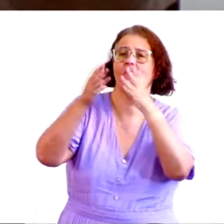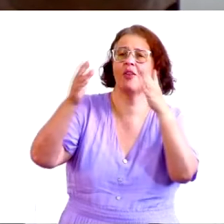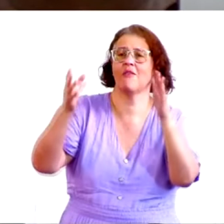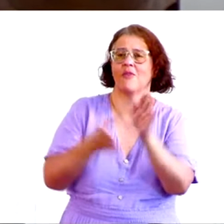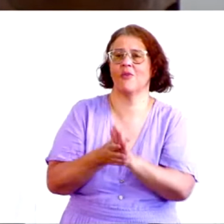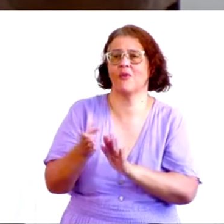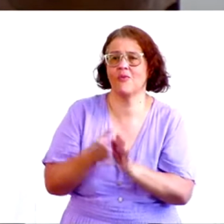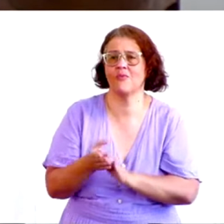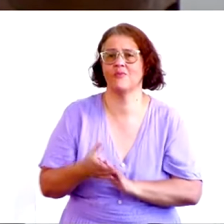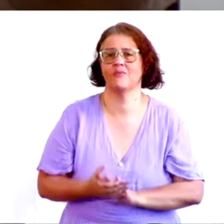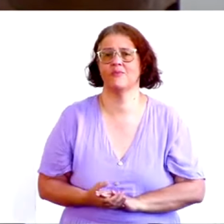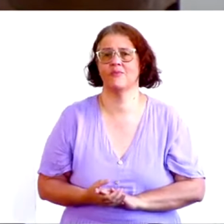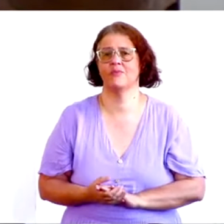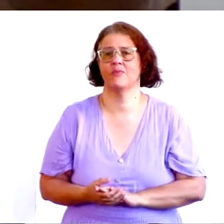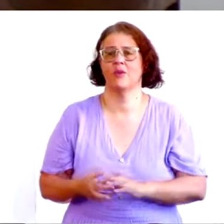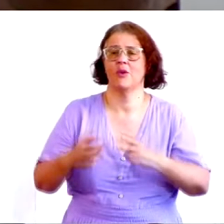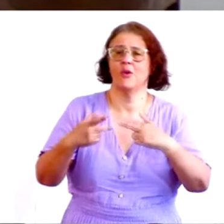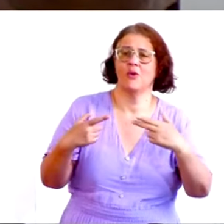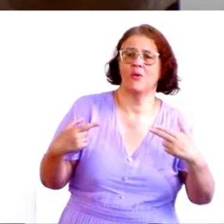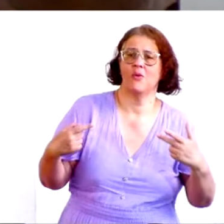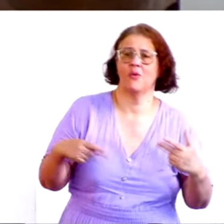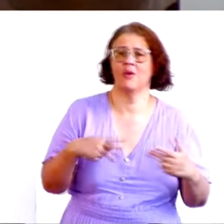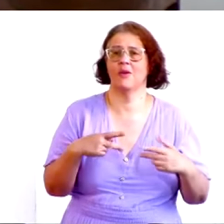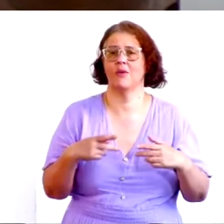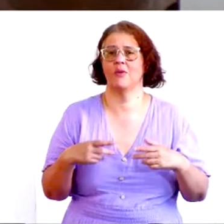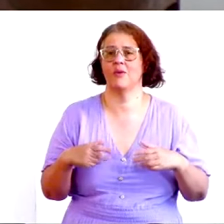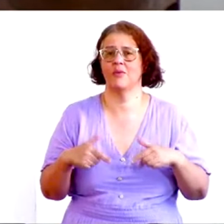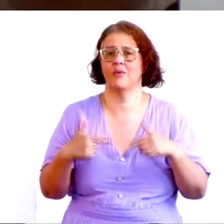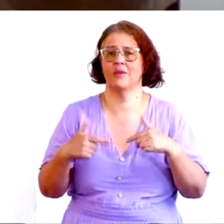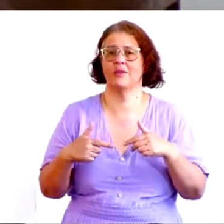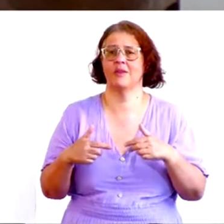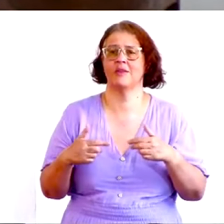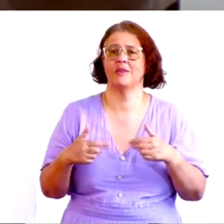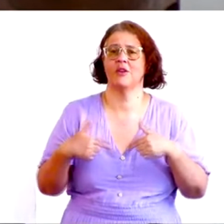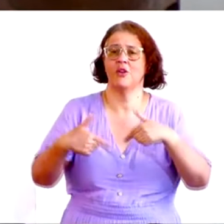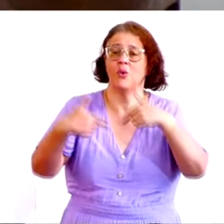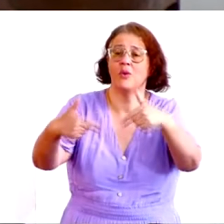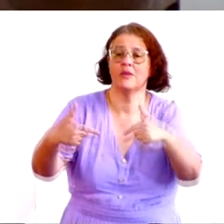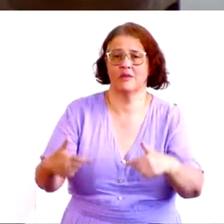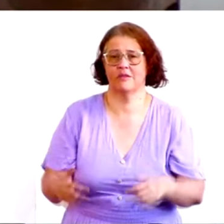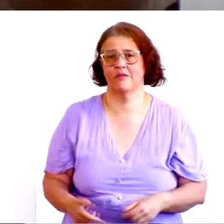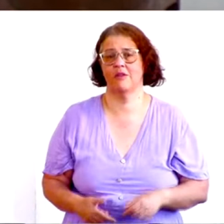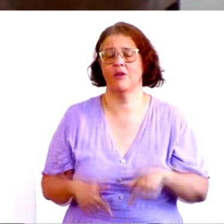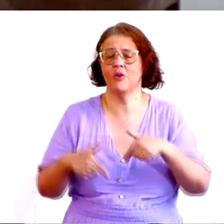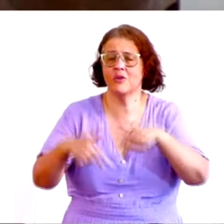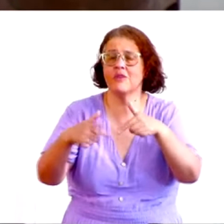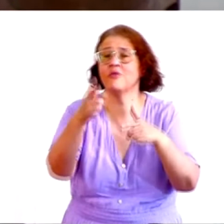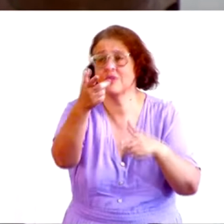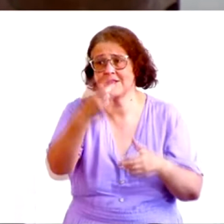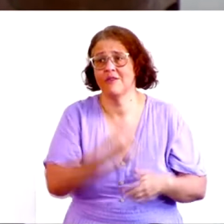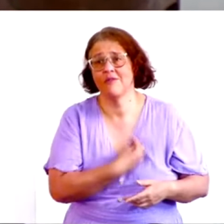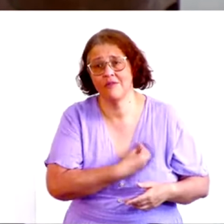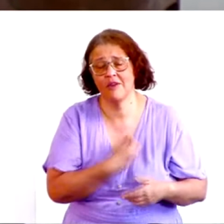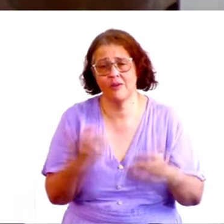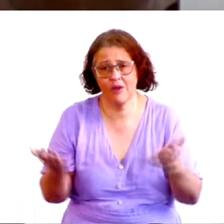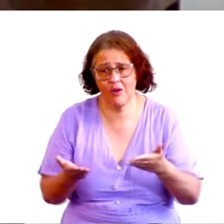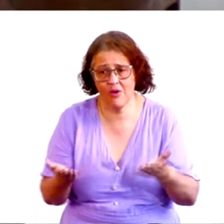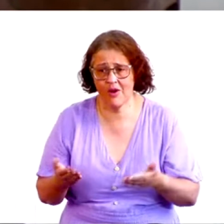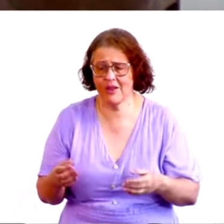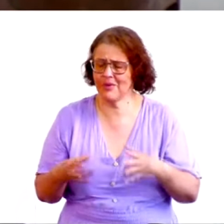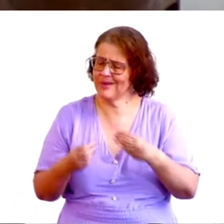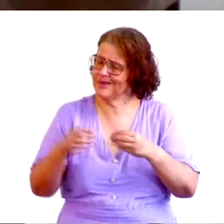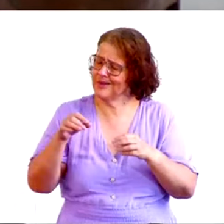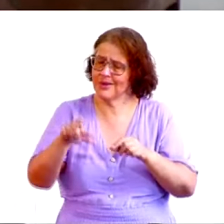demandas que eu e você estamos vivendo nesses dias Quais são as dúvidas que temos nesses dias Quais são as decisões que precisamos tomar nesses dias